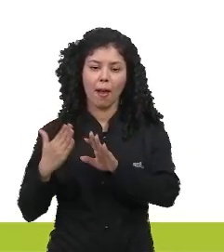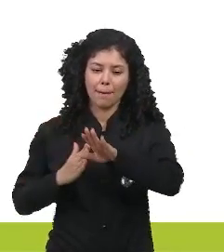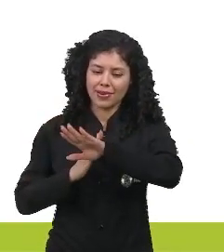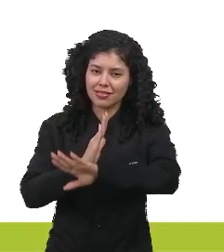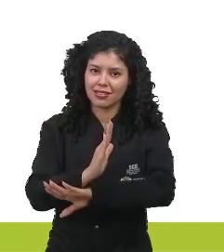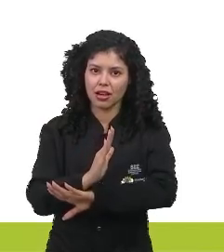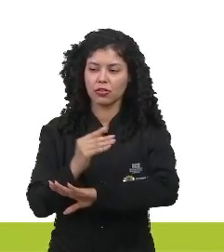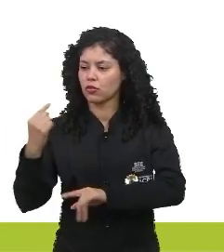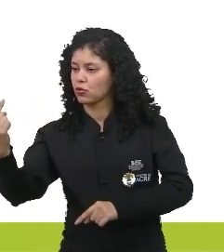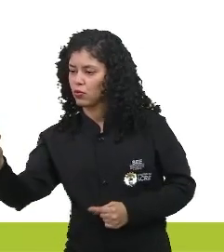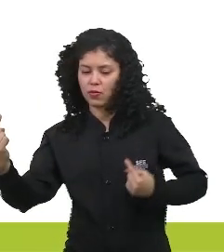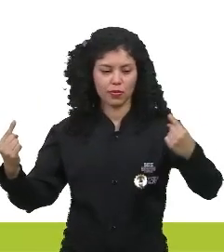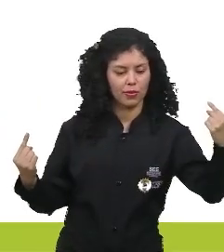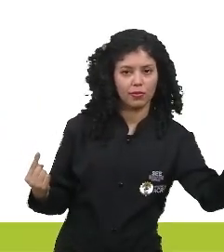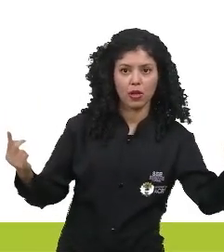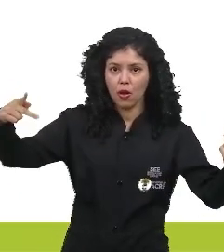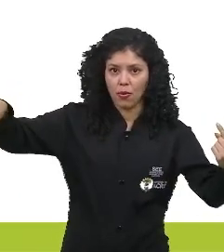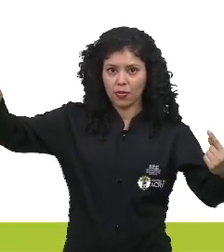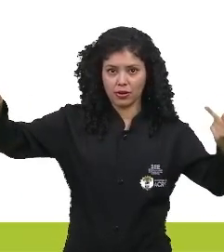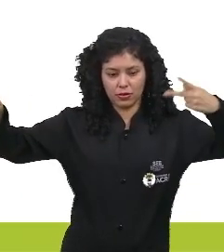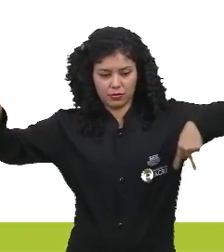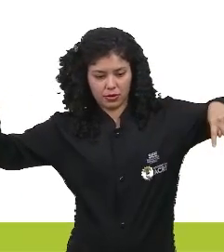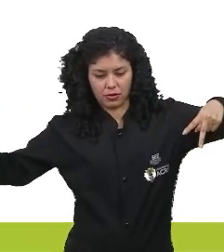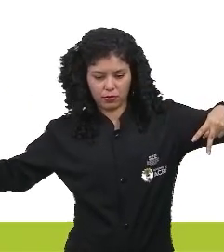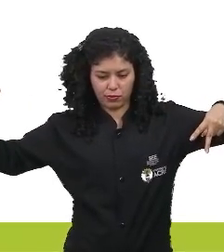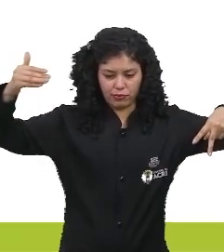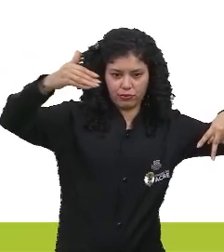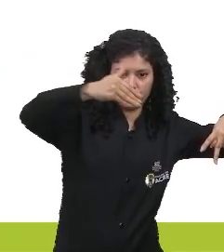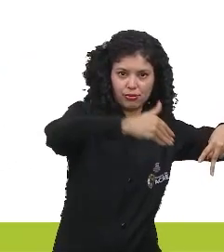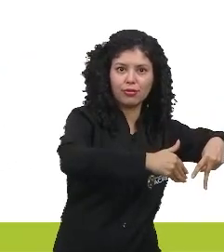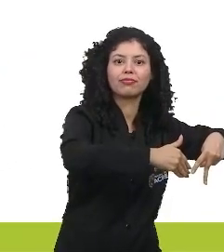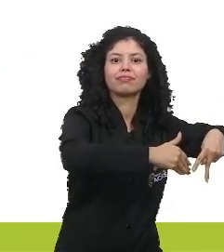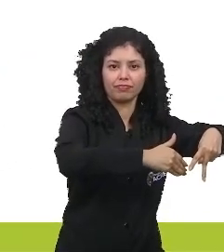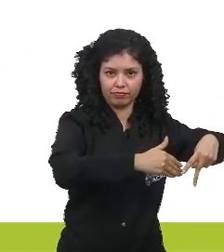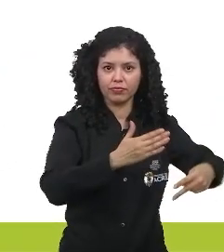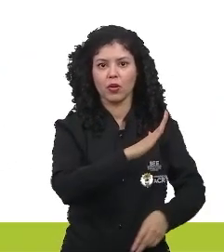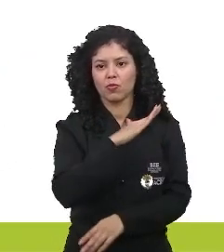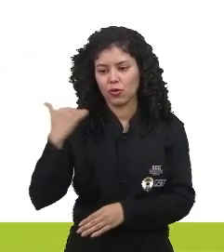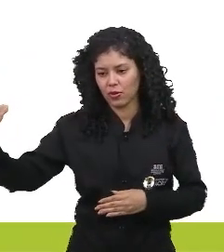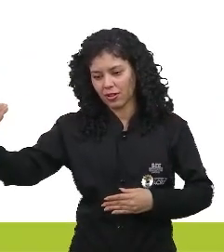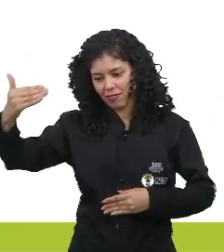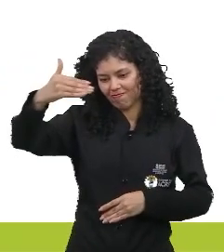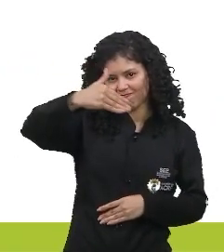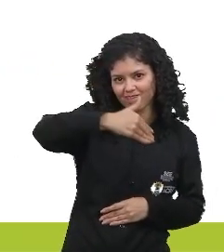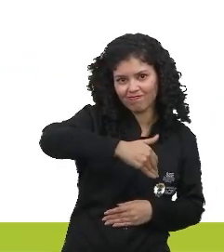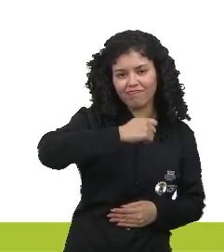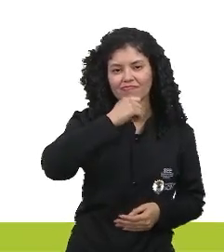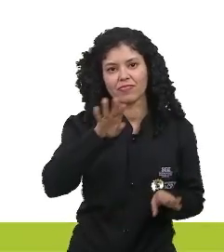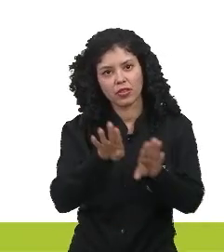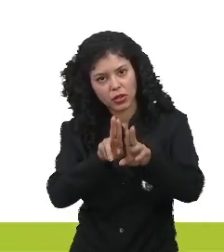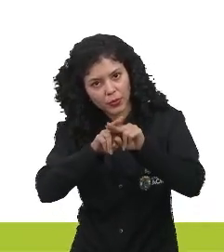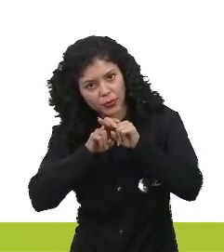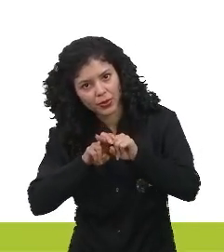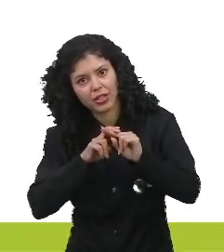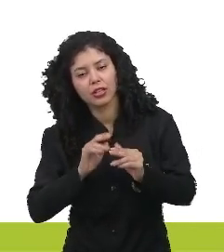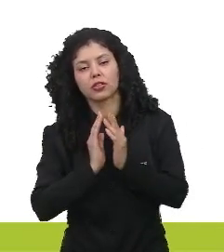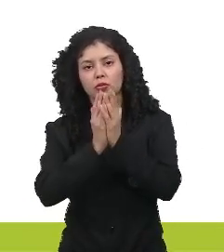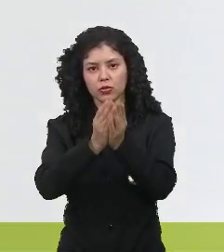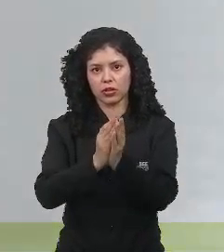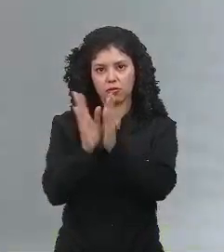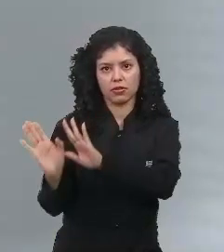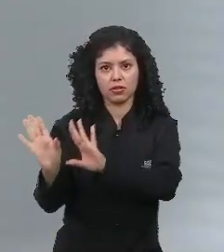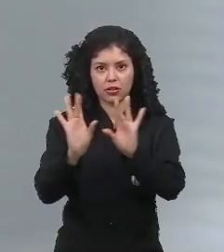travessia oceânica. A maioria dessas mortes ocorria na primeira parte da viagem. Por isso que os navios